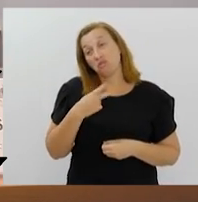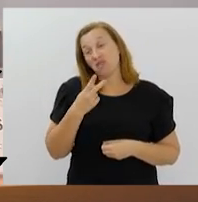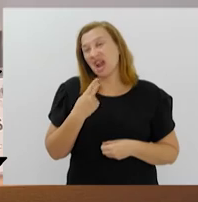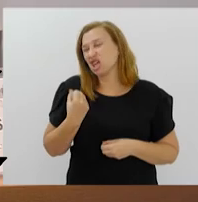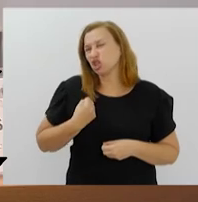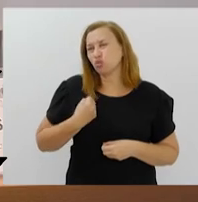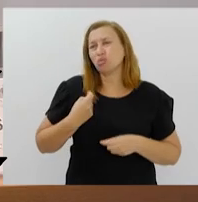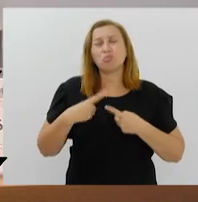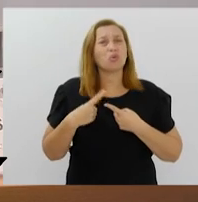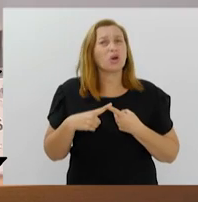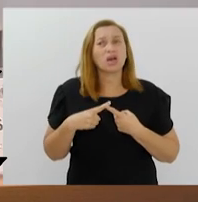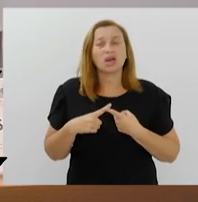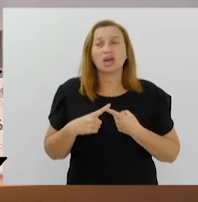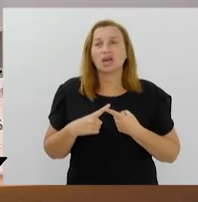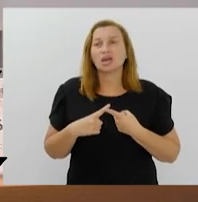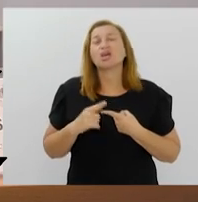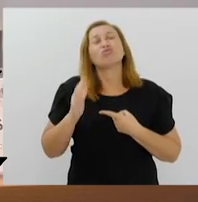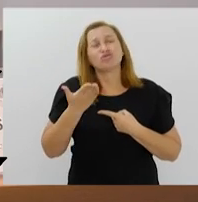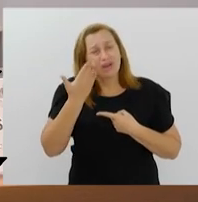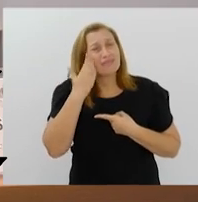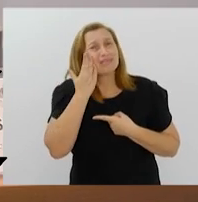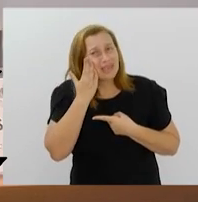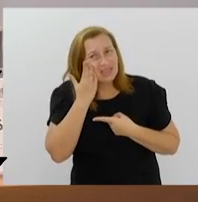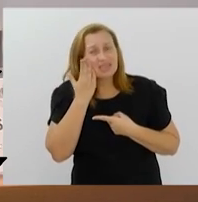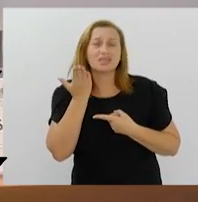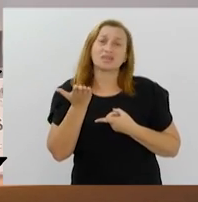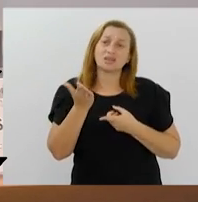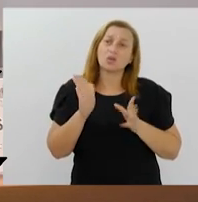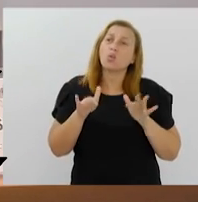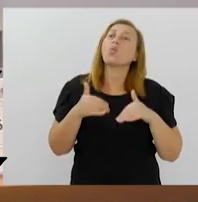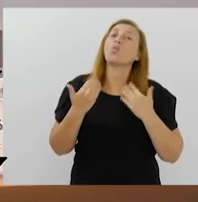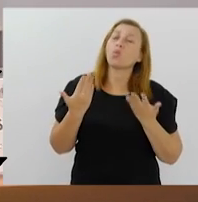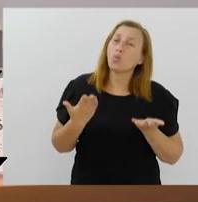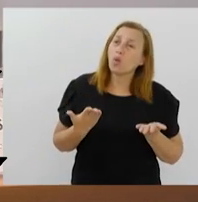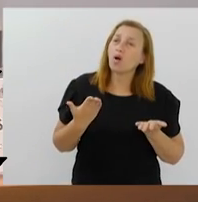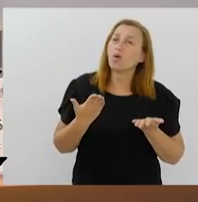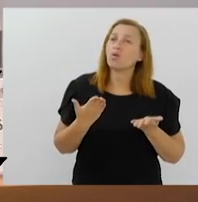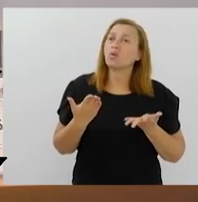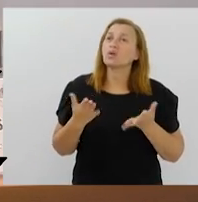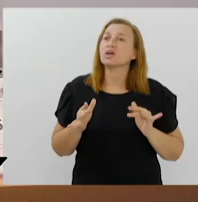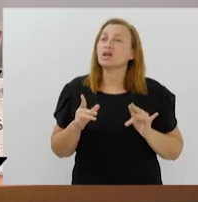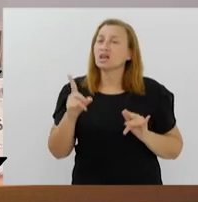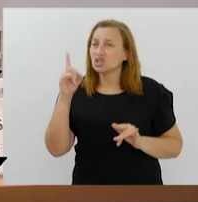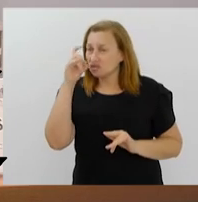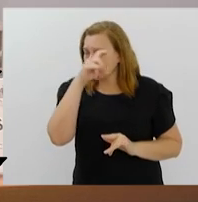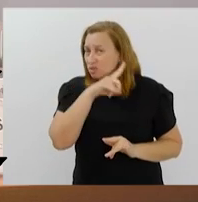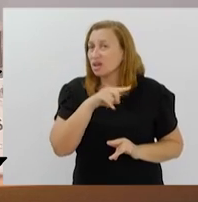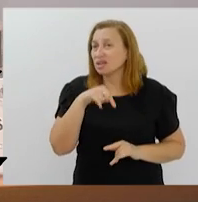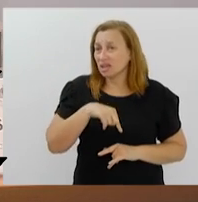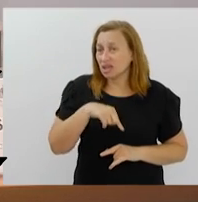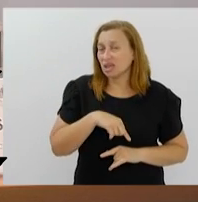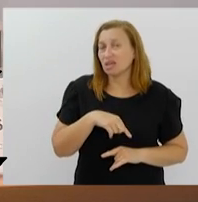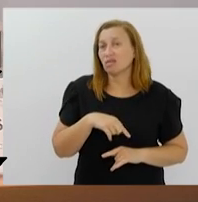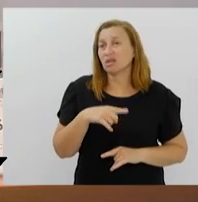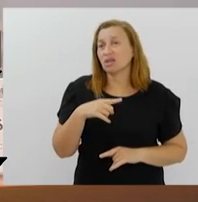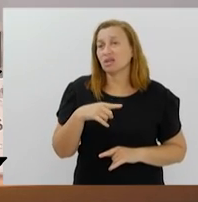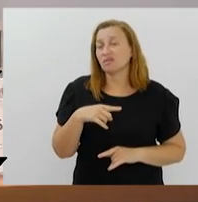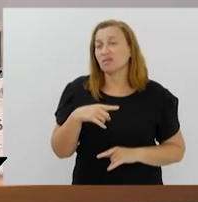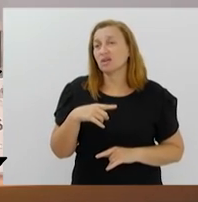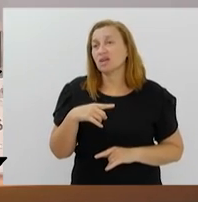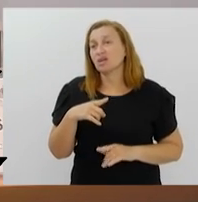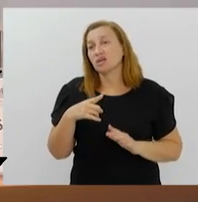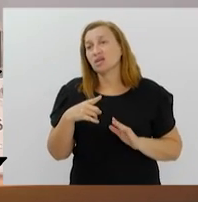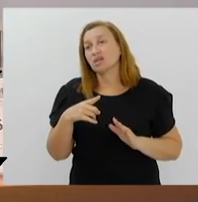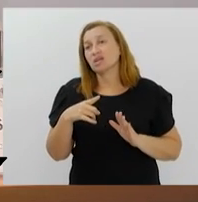números porque eu já entendi né qual qual quais são as dores daqui o que tá sendo o que tá